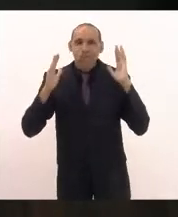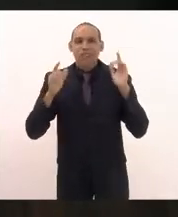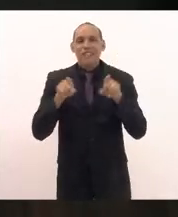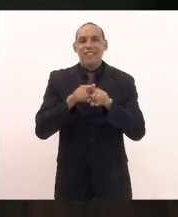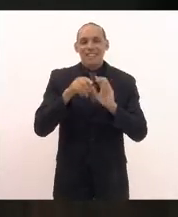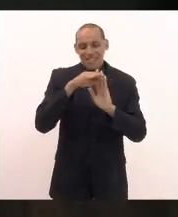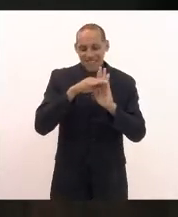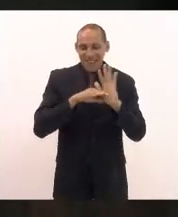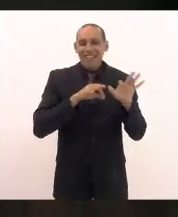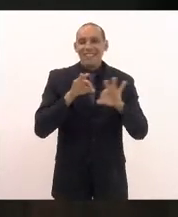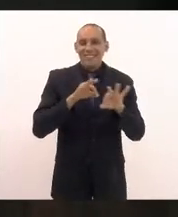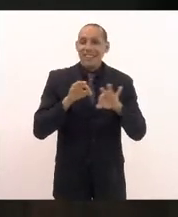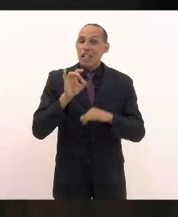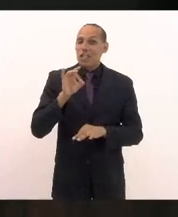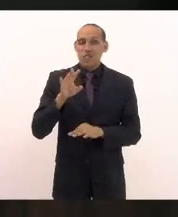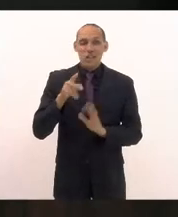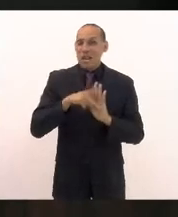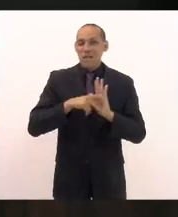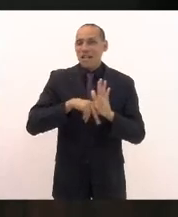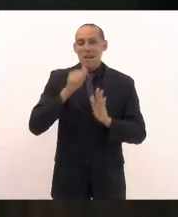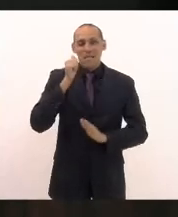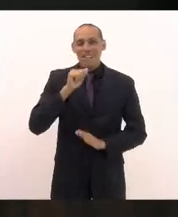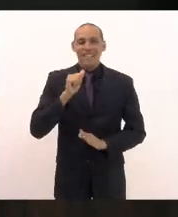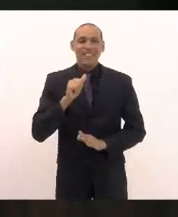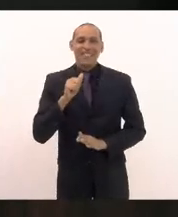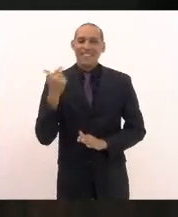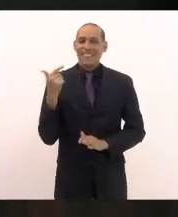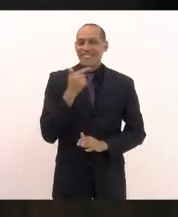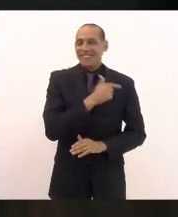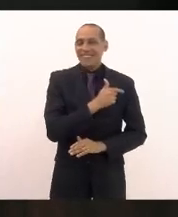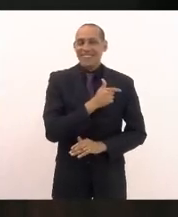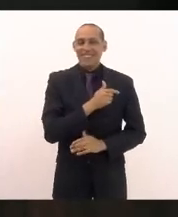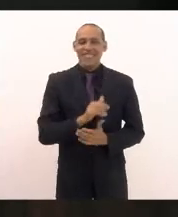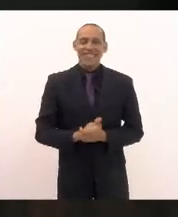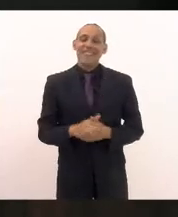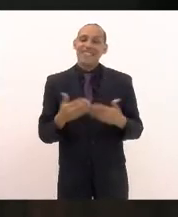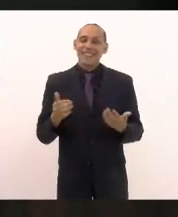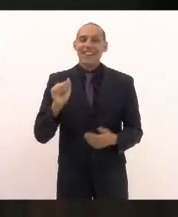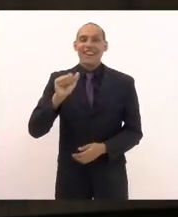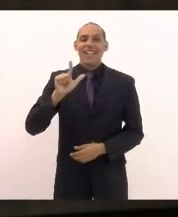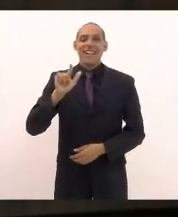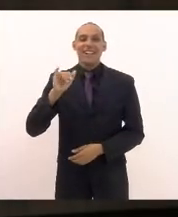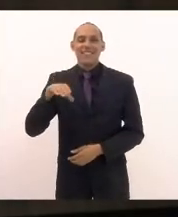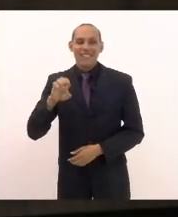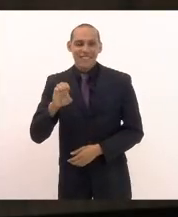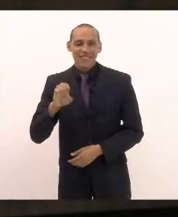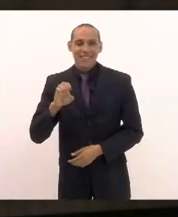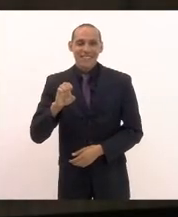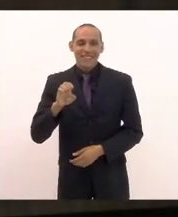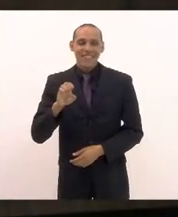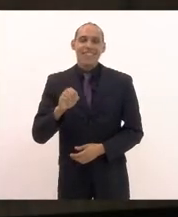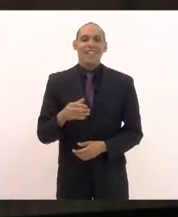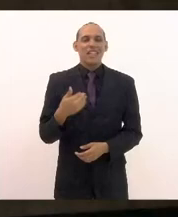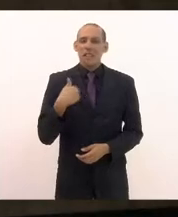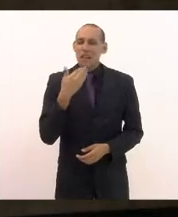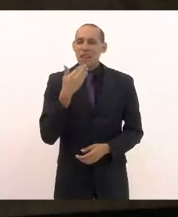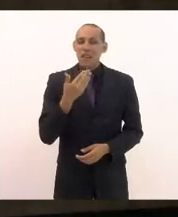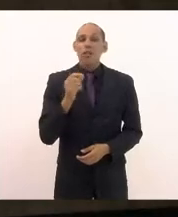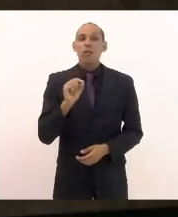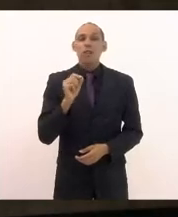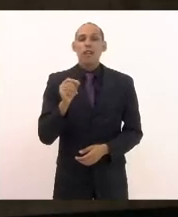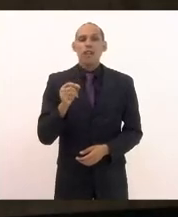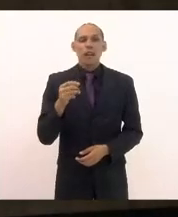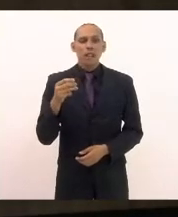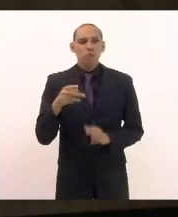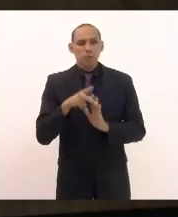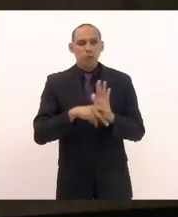pauta só com projetos de mulheres. Pedi, então, à Aline que, entre um olhar e o outro, né, eu apresentei 3